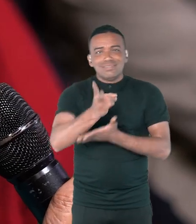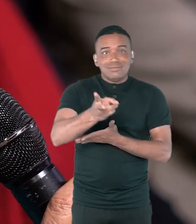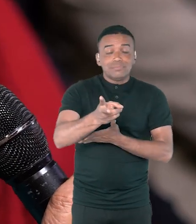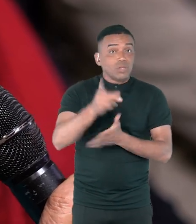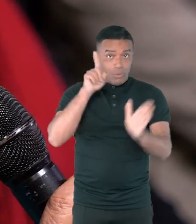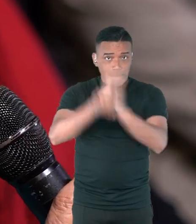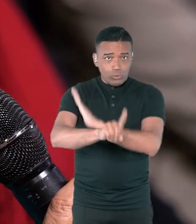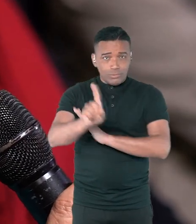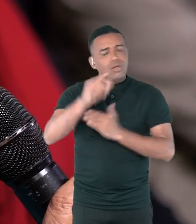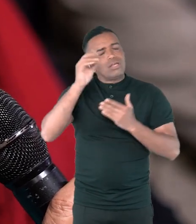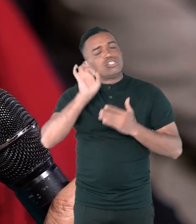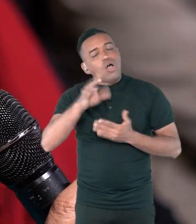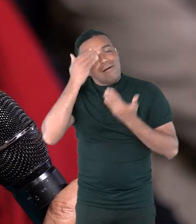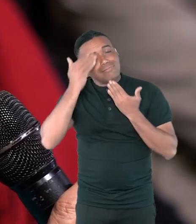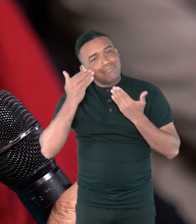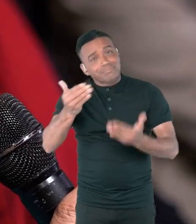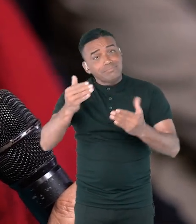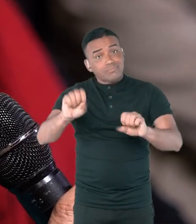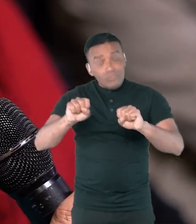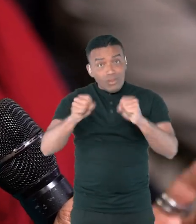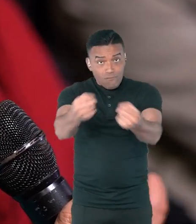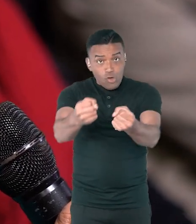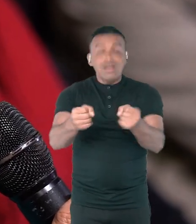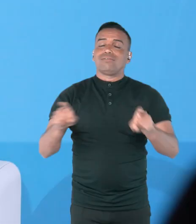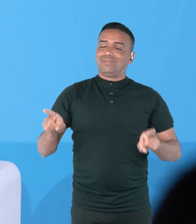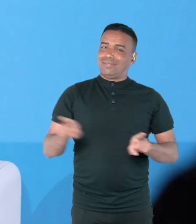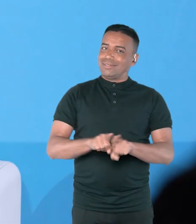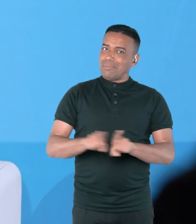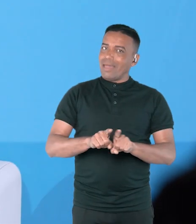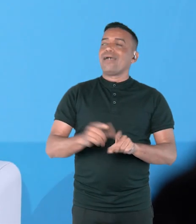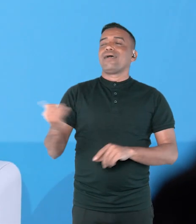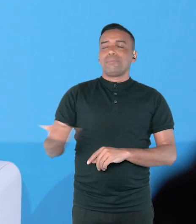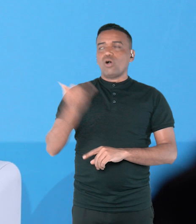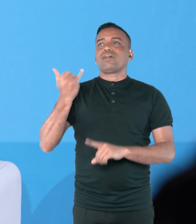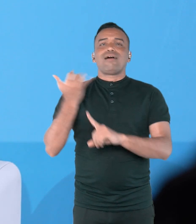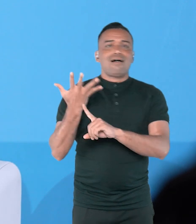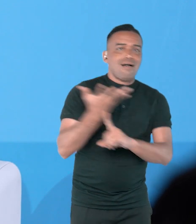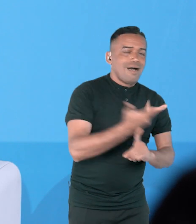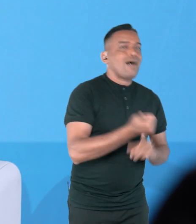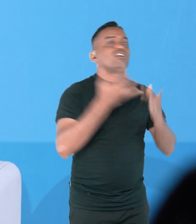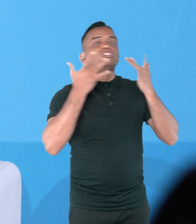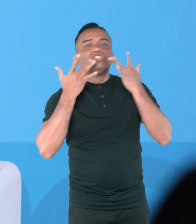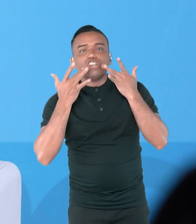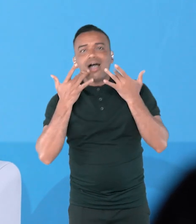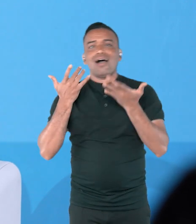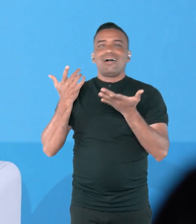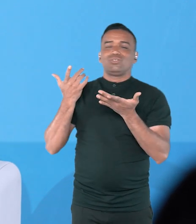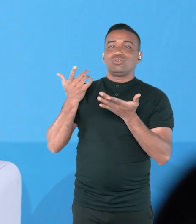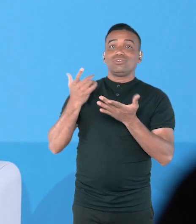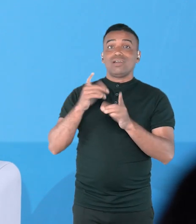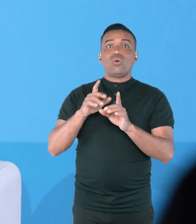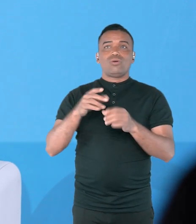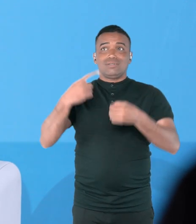E, então, não é a pergunta para você, é agradecer e reforçar também essa importância da arte, né, do teatro. A gente